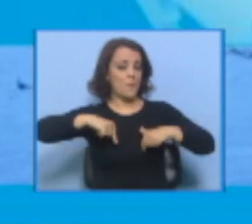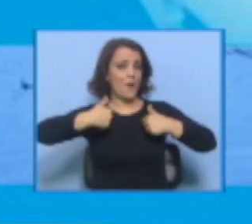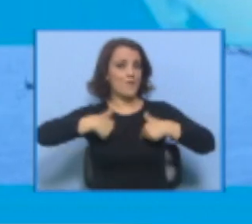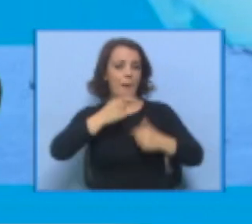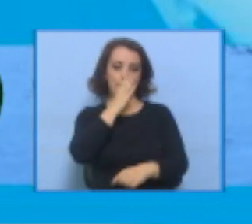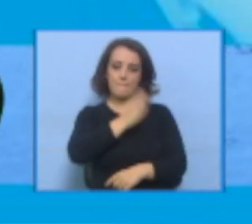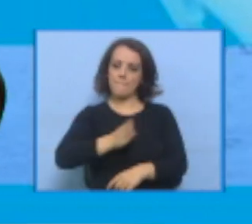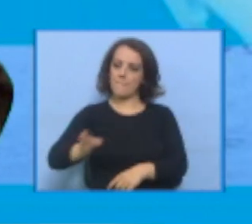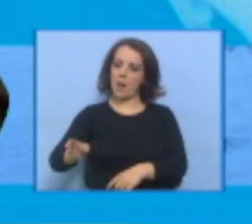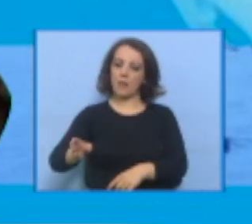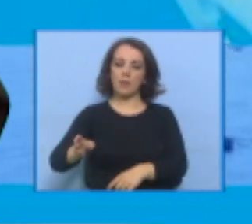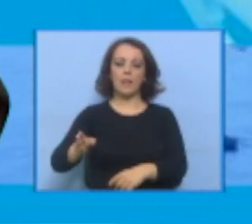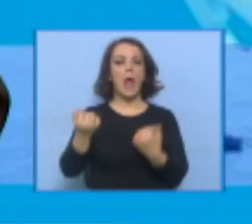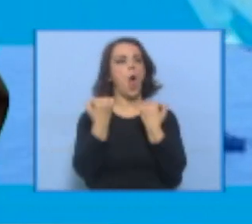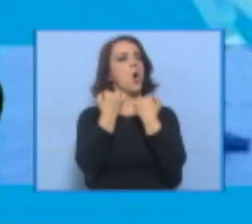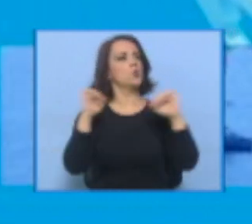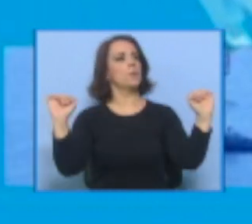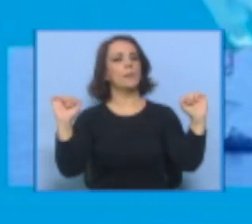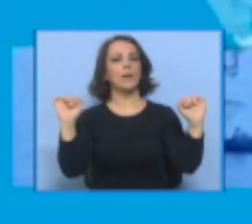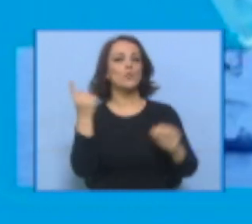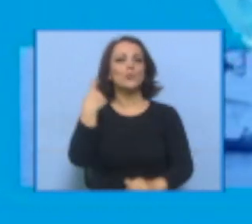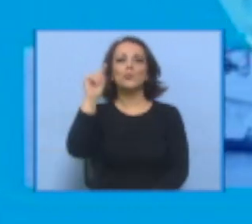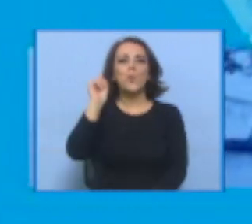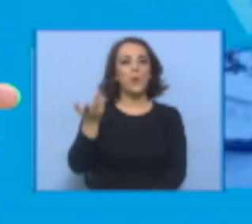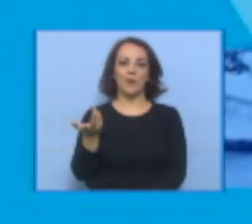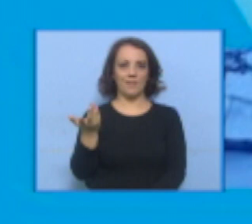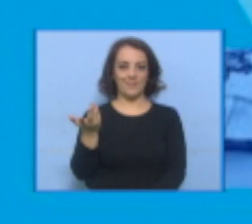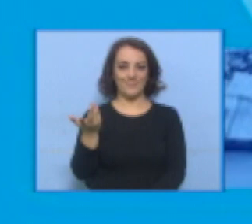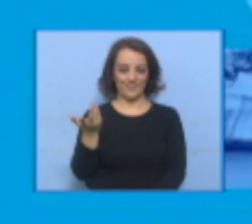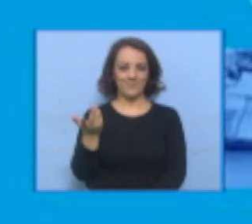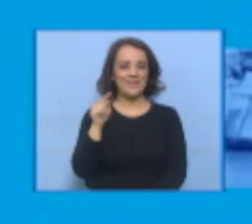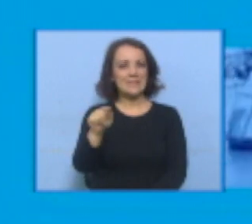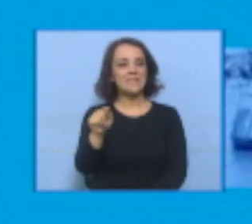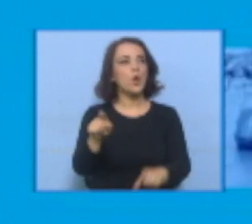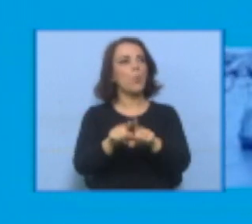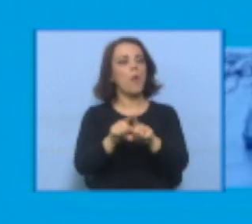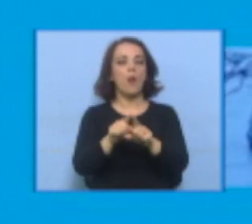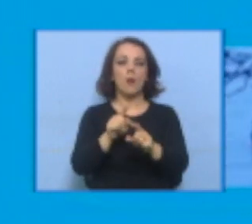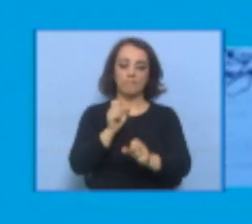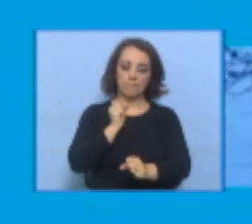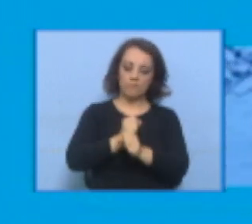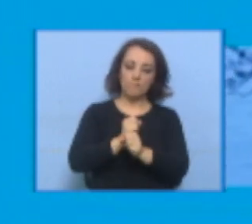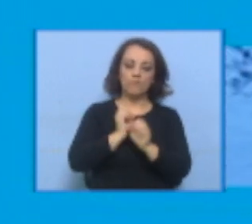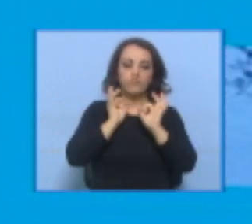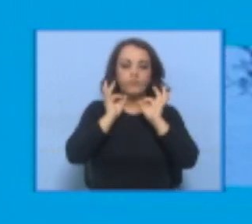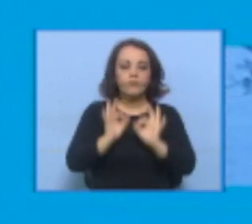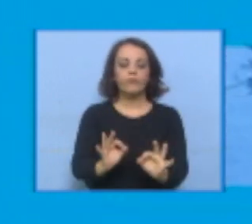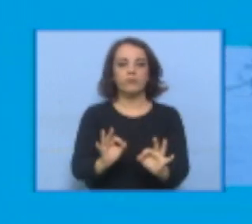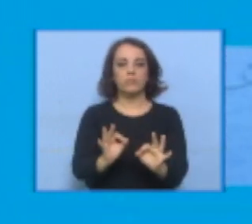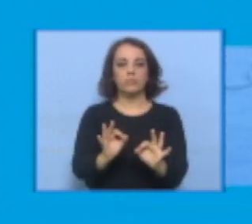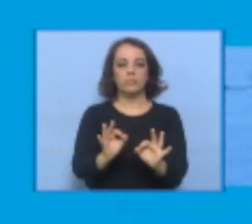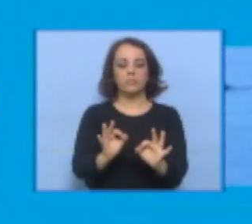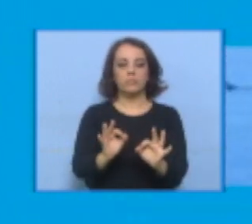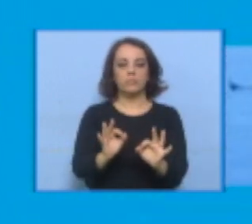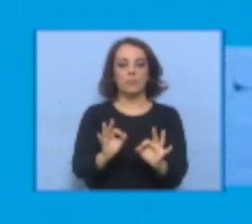com autonomia. Portanto, não é um trabalho em